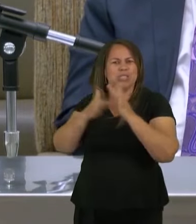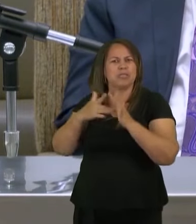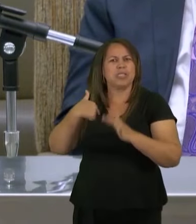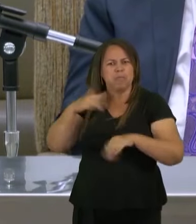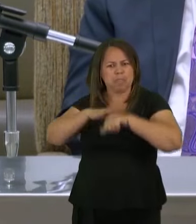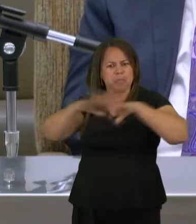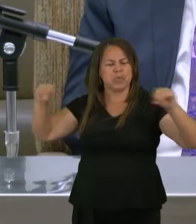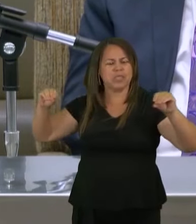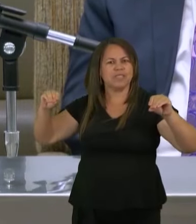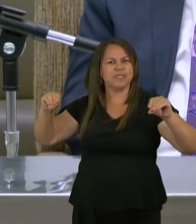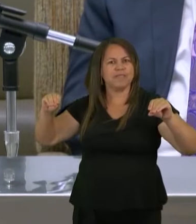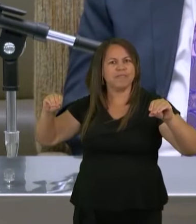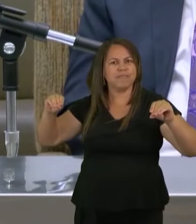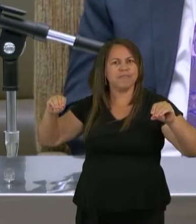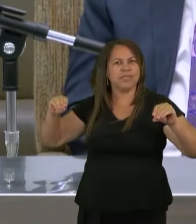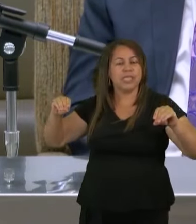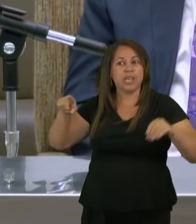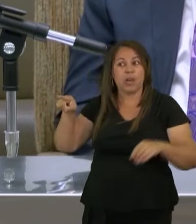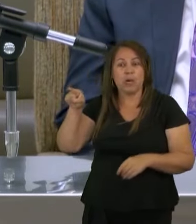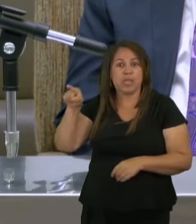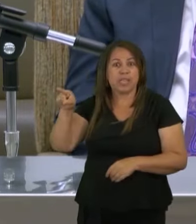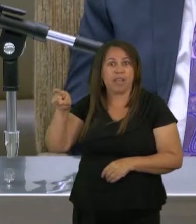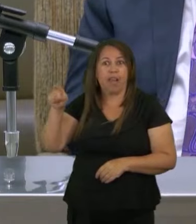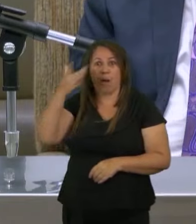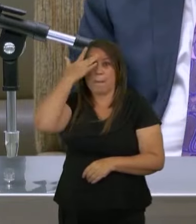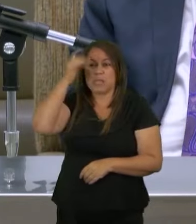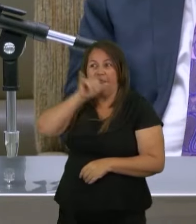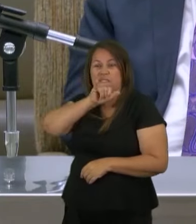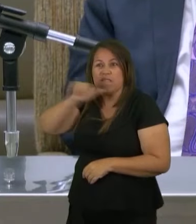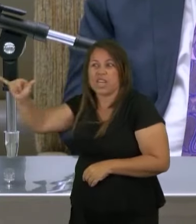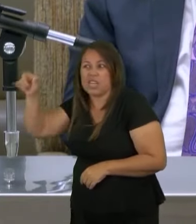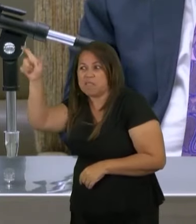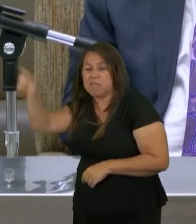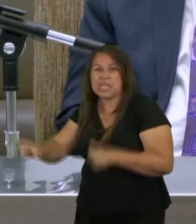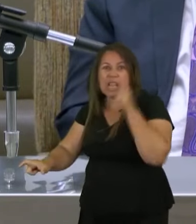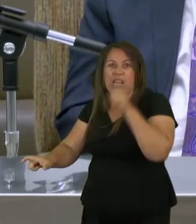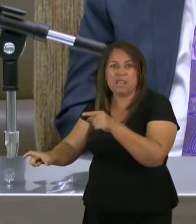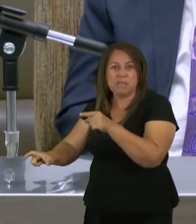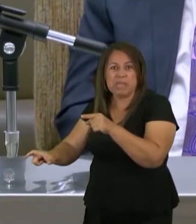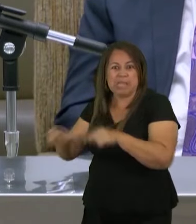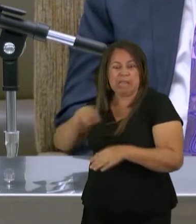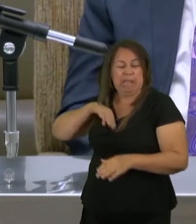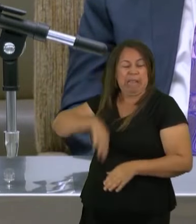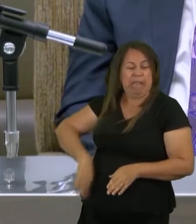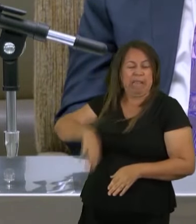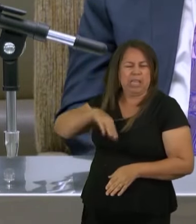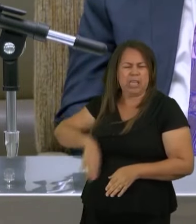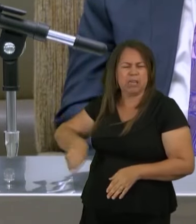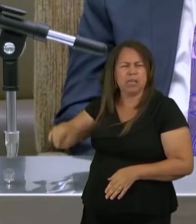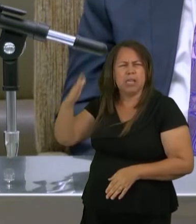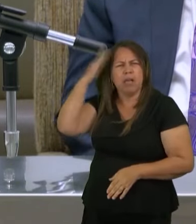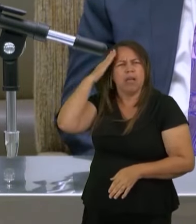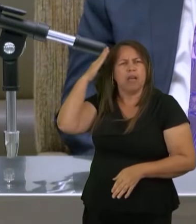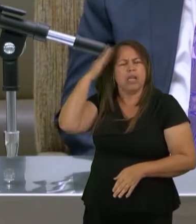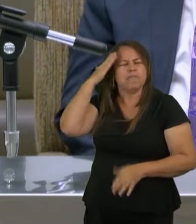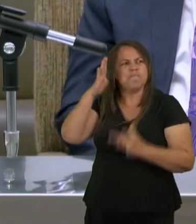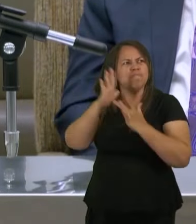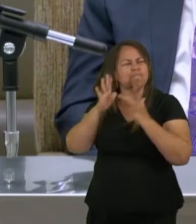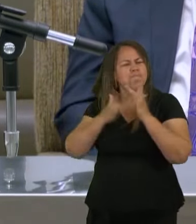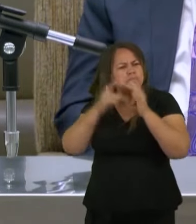ouviu acerca de Jesus foi tão poderoso que ela entendeu que o poder que Jesus tinha